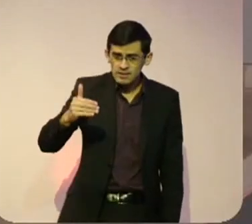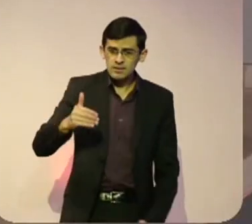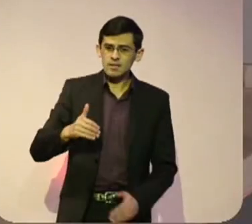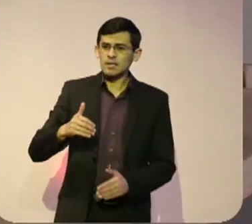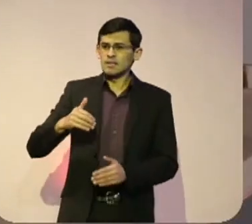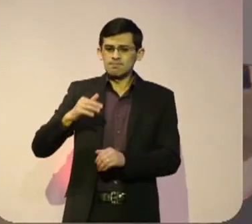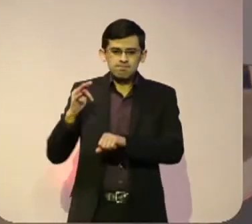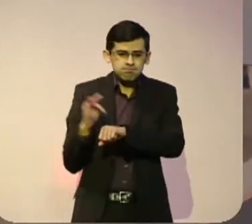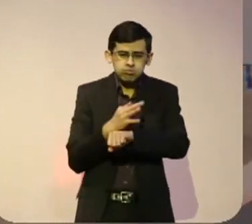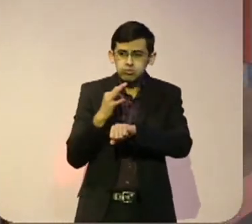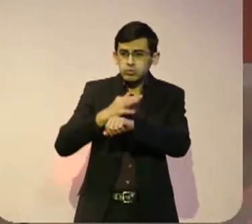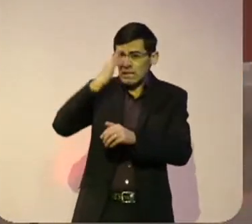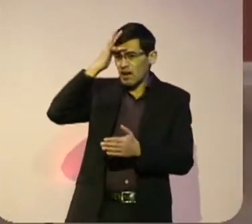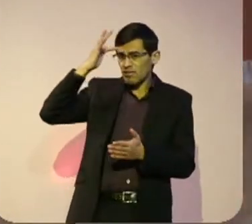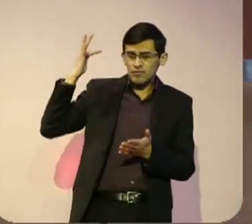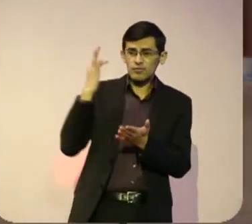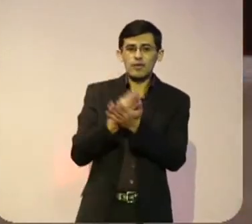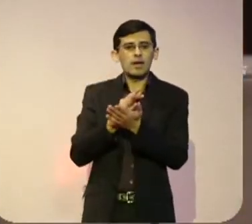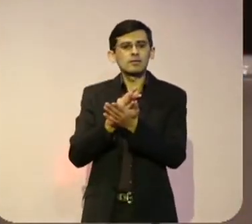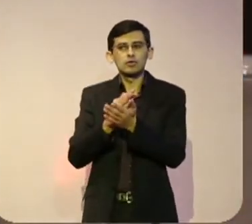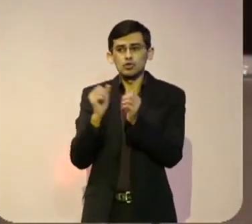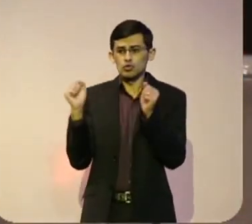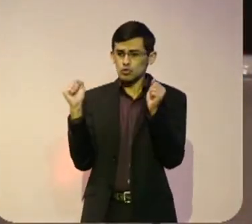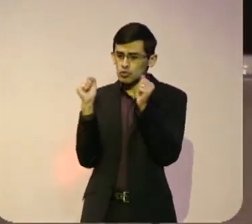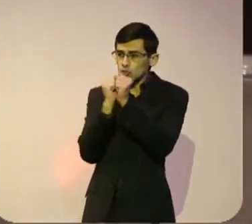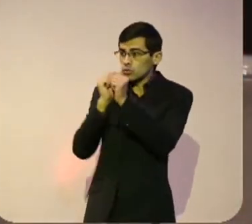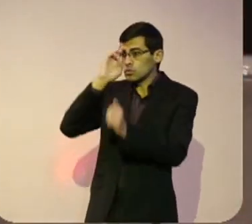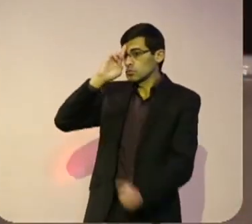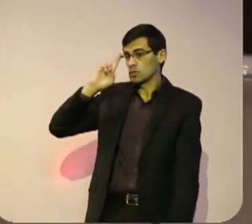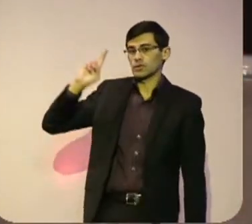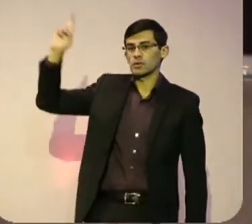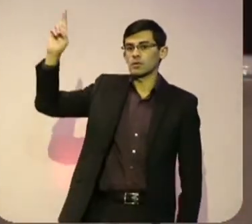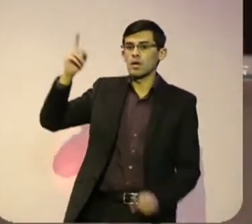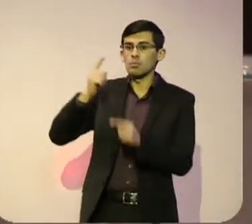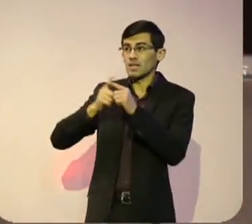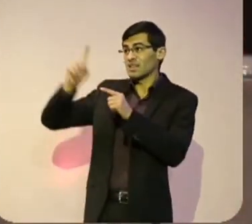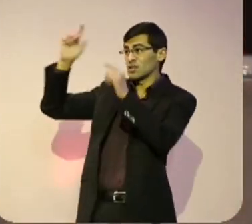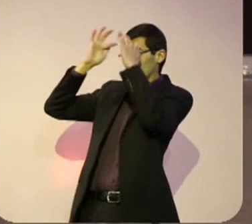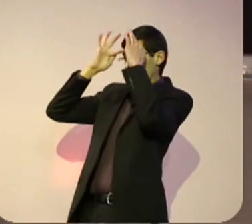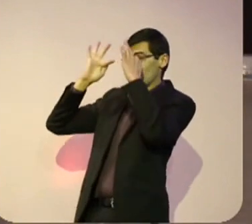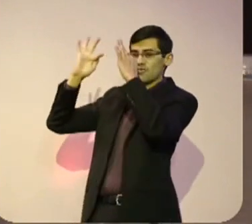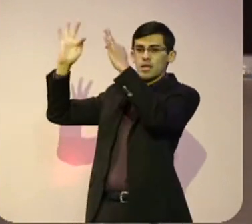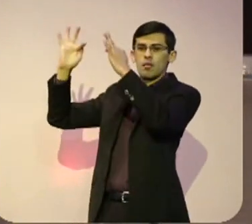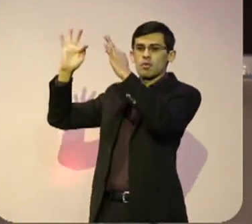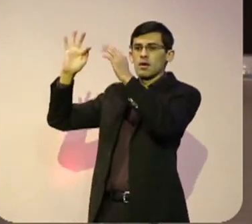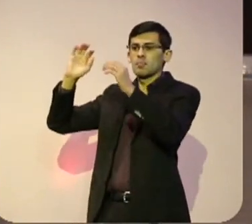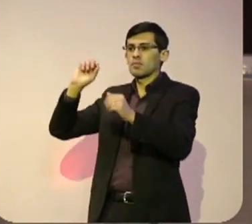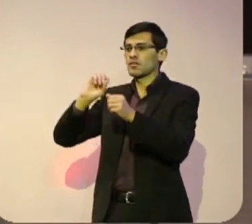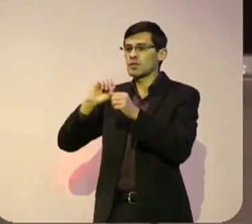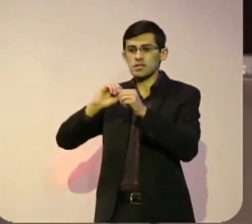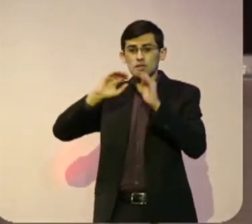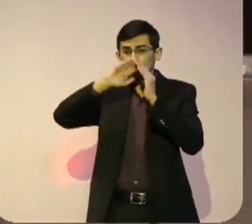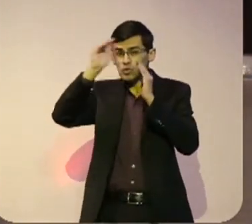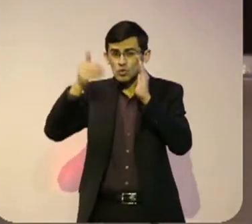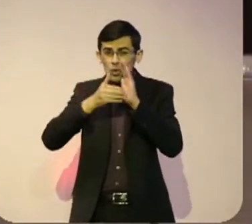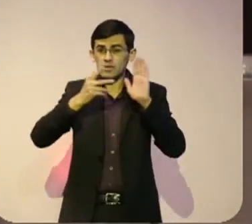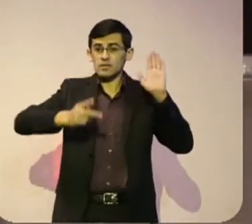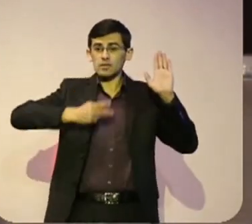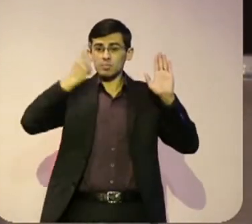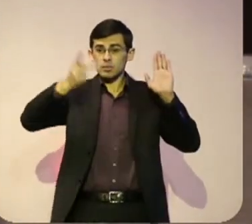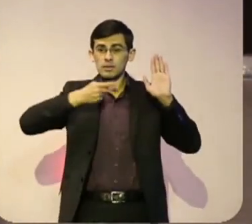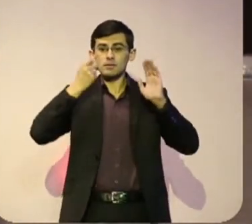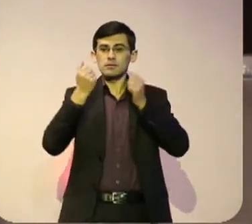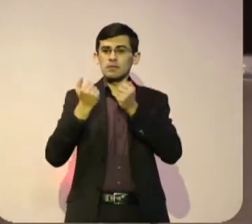andando pela fé, no teu ritmo, junto do Senhor, porque Ele é fiel para cumprir todas as promessas que Ele já te